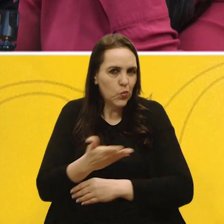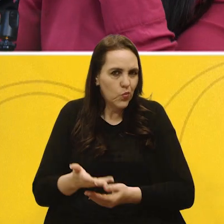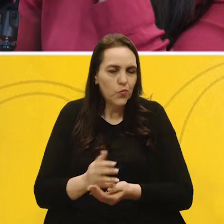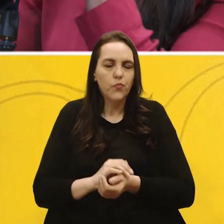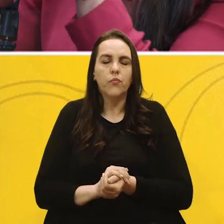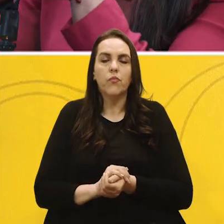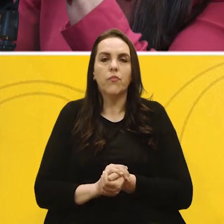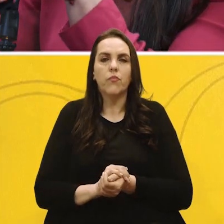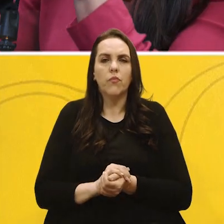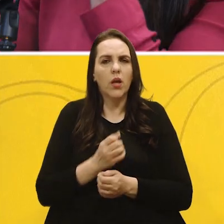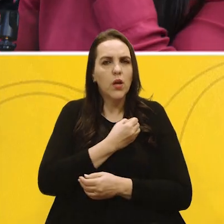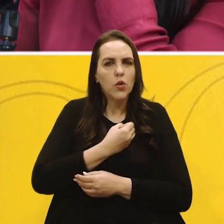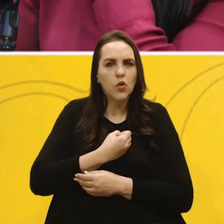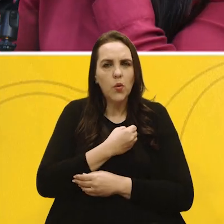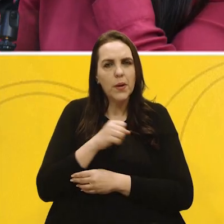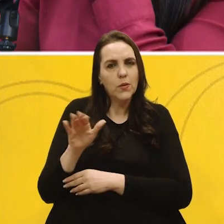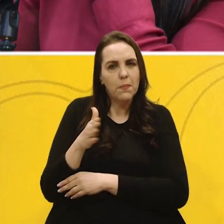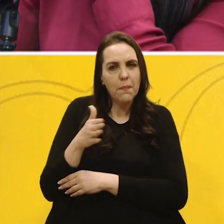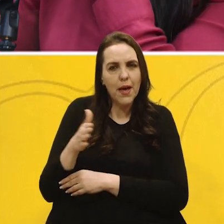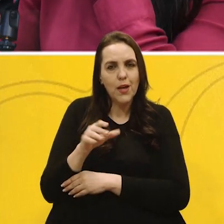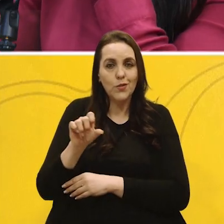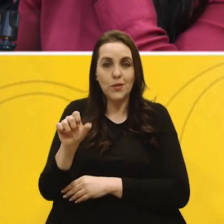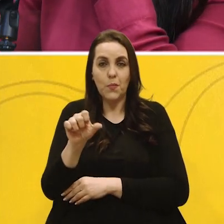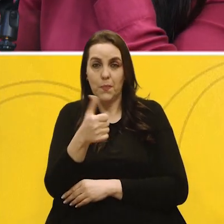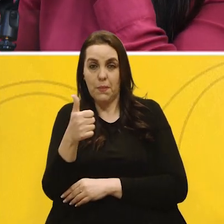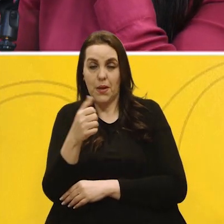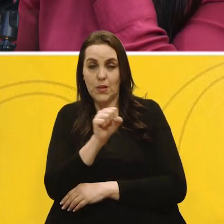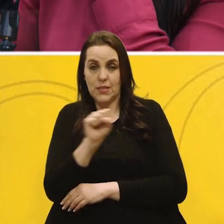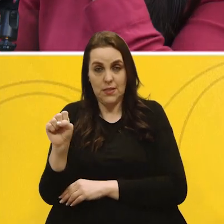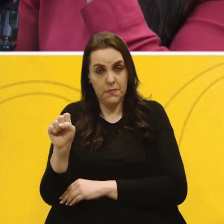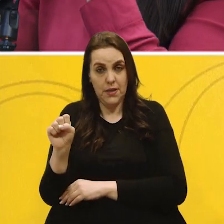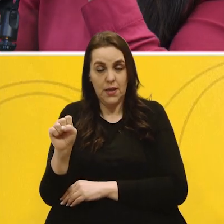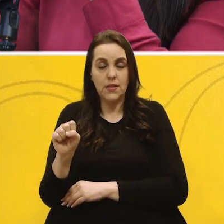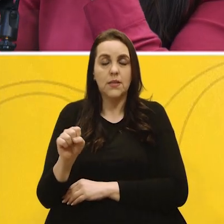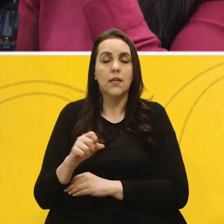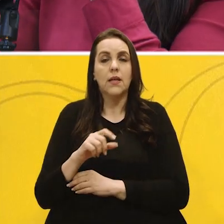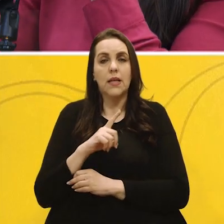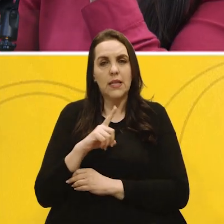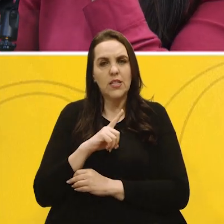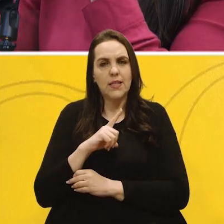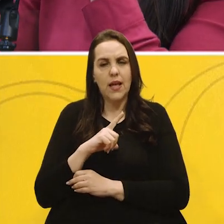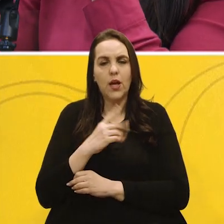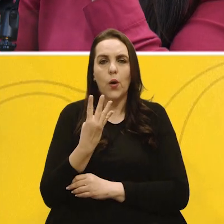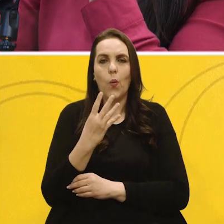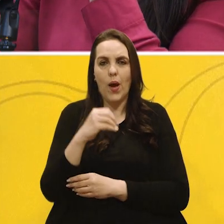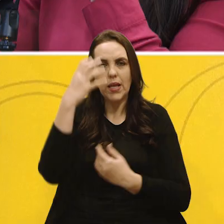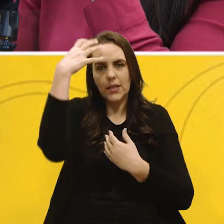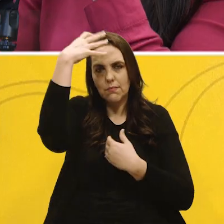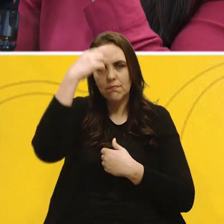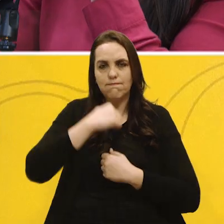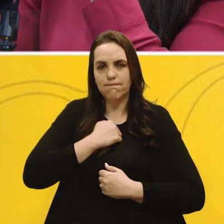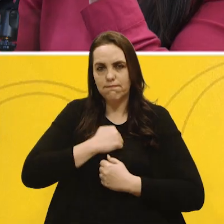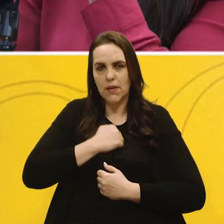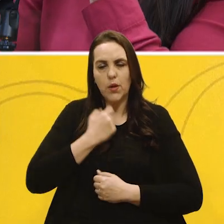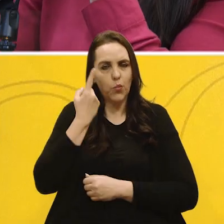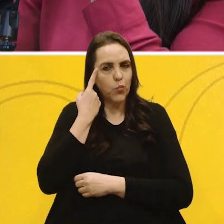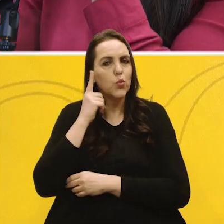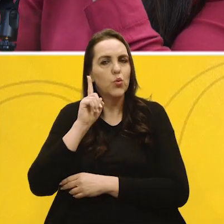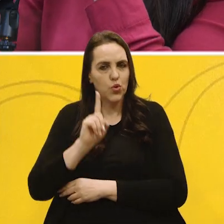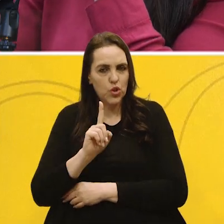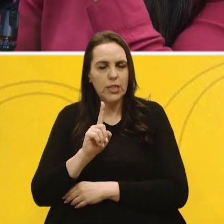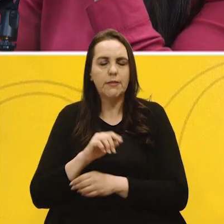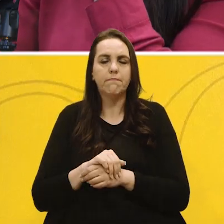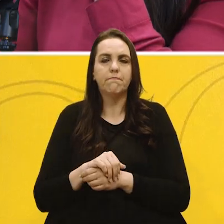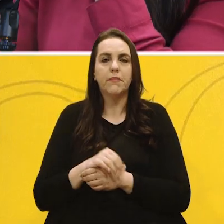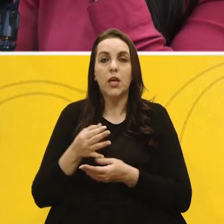traz ali os números médios desse primeiro semestre, né? Uma média de, então, 40 banhos no dia, a higiene